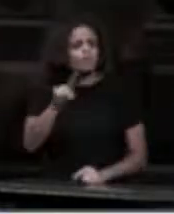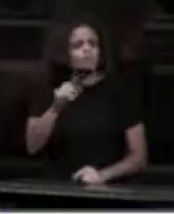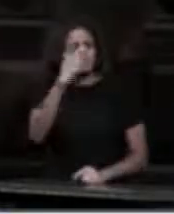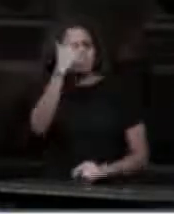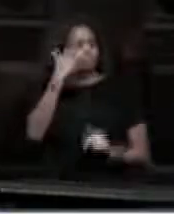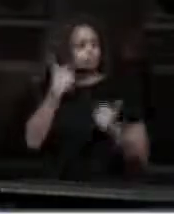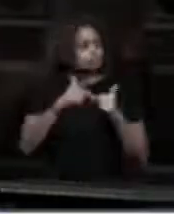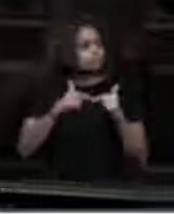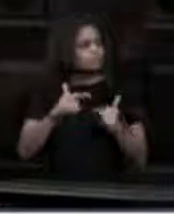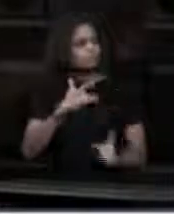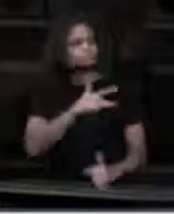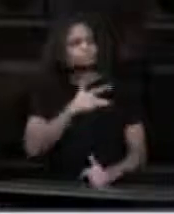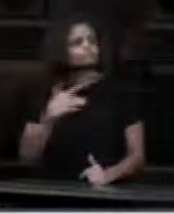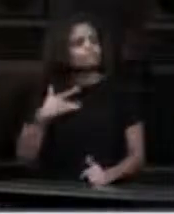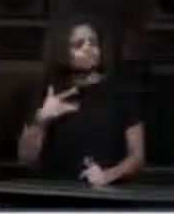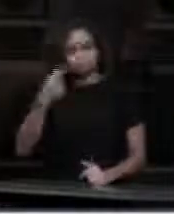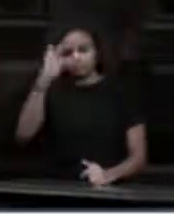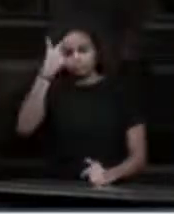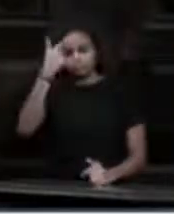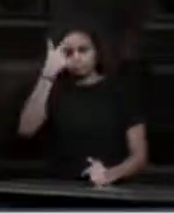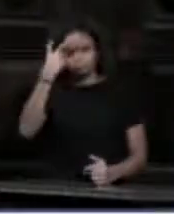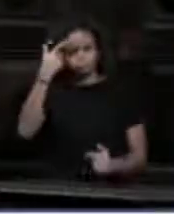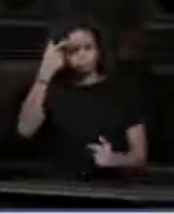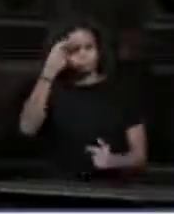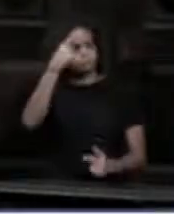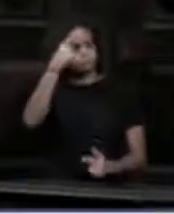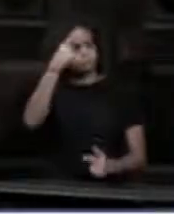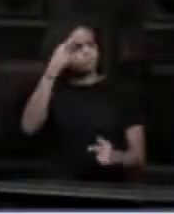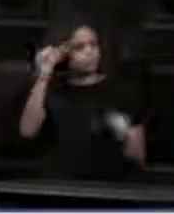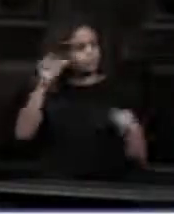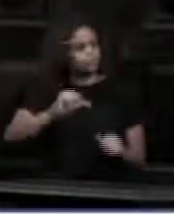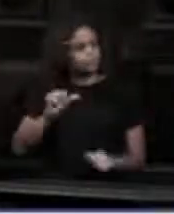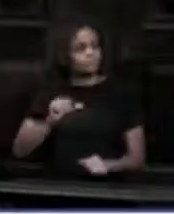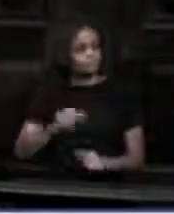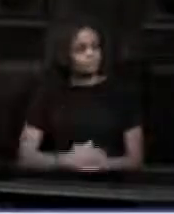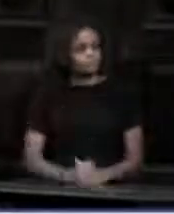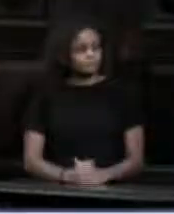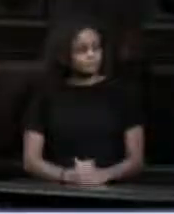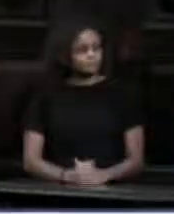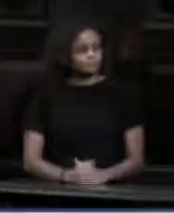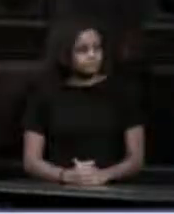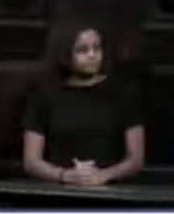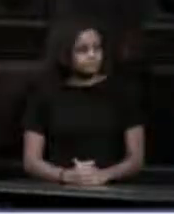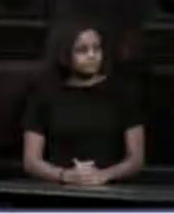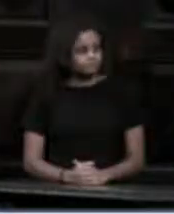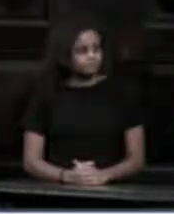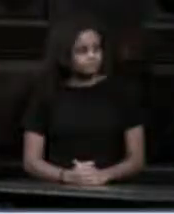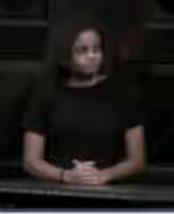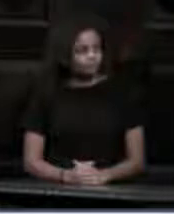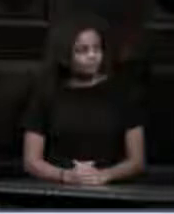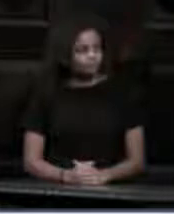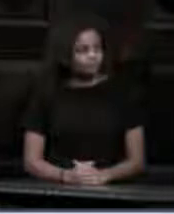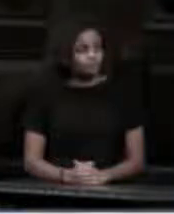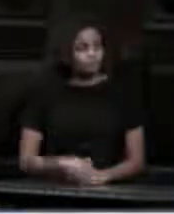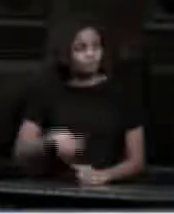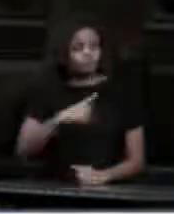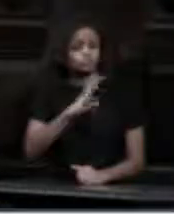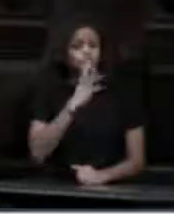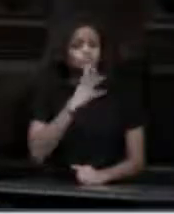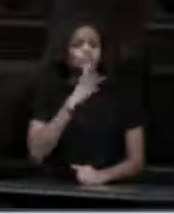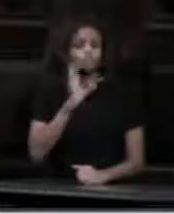mental dos nossos servidores públicos, dos nossos agentes públicos. Já é de conhecimento público há alguns